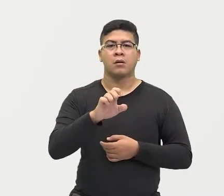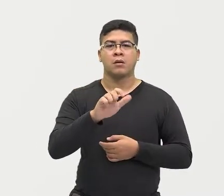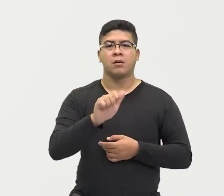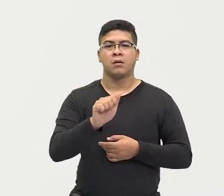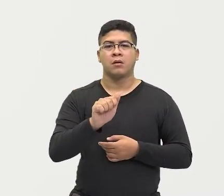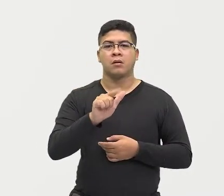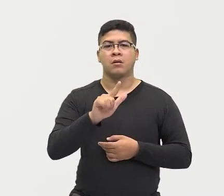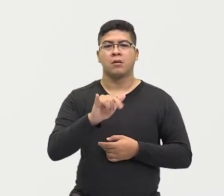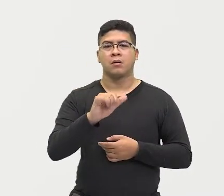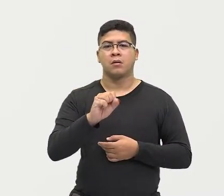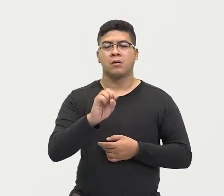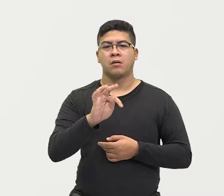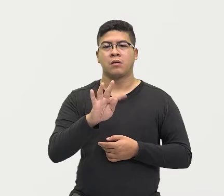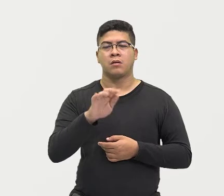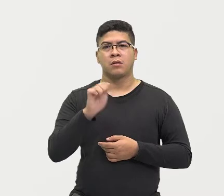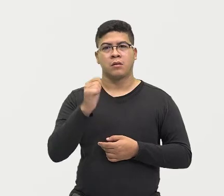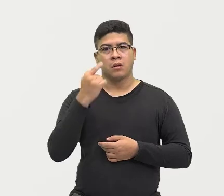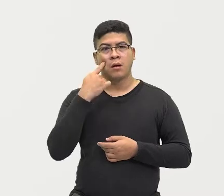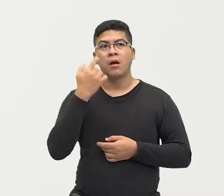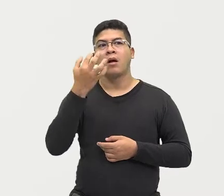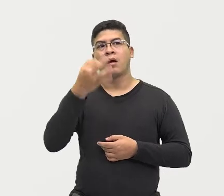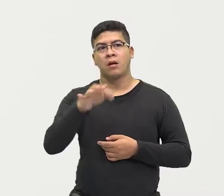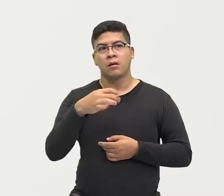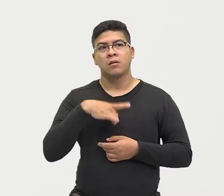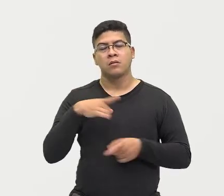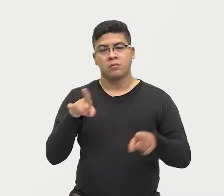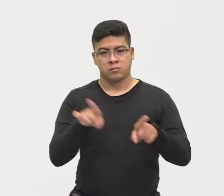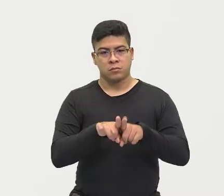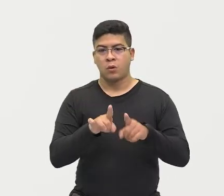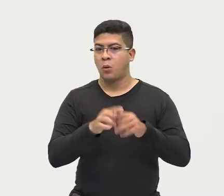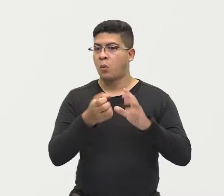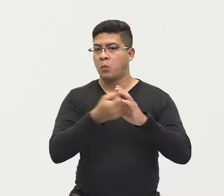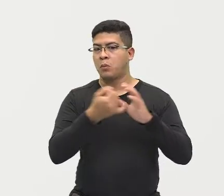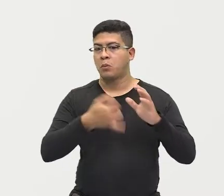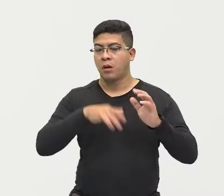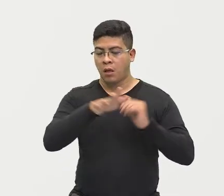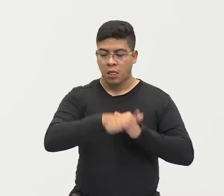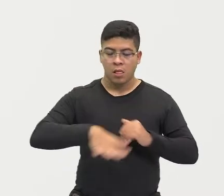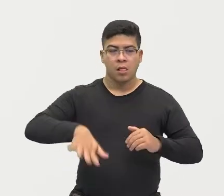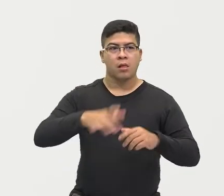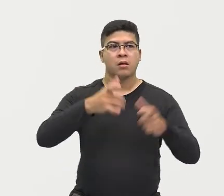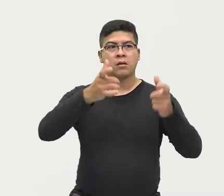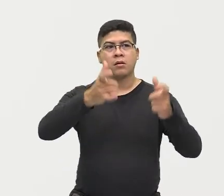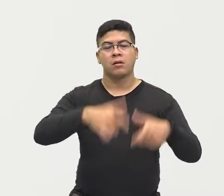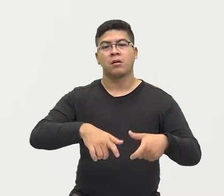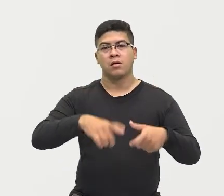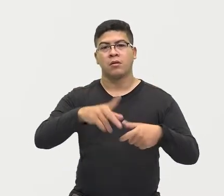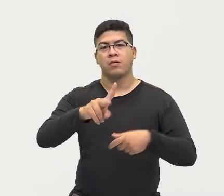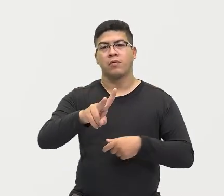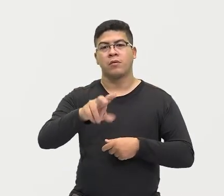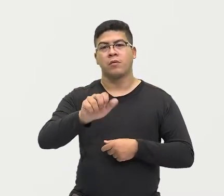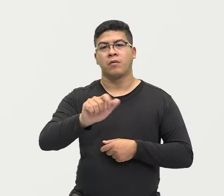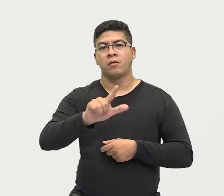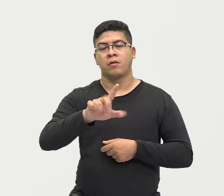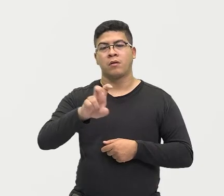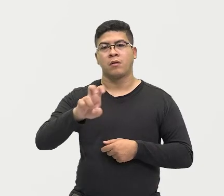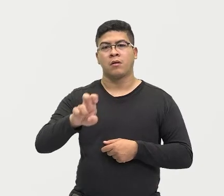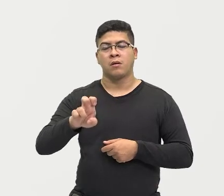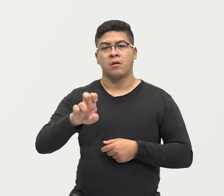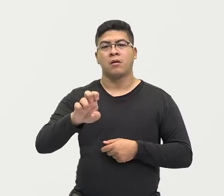a respeito das características ali da região ali do Vale do Paraíba, né, indicando